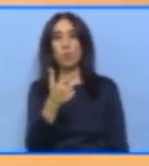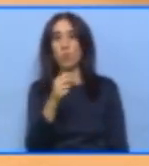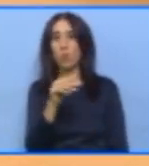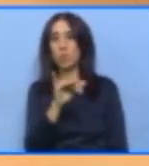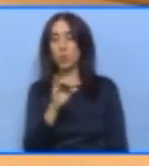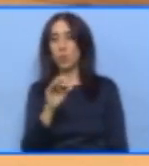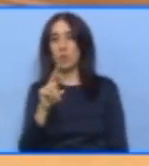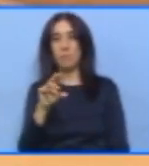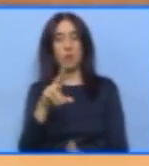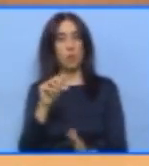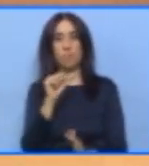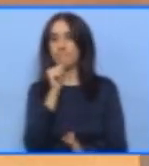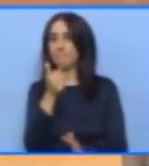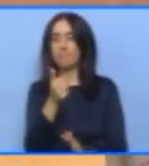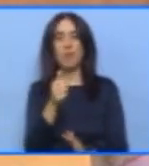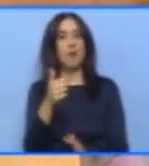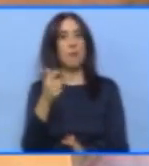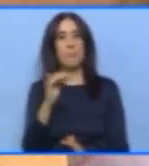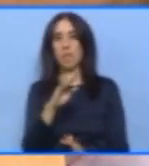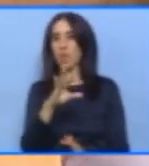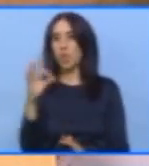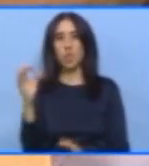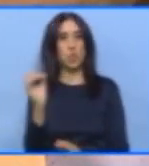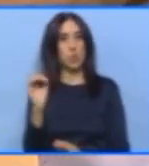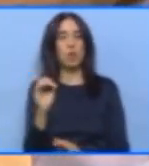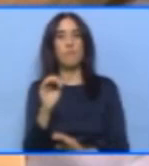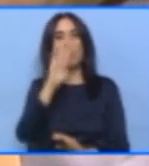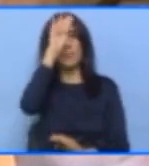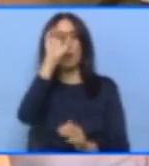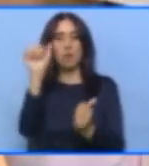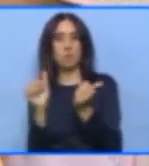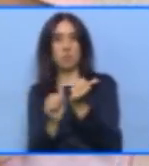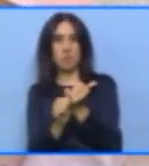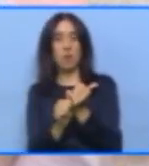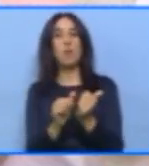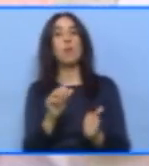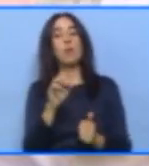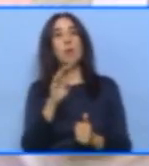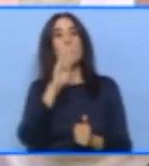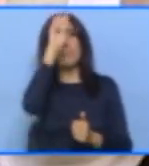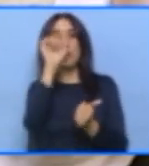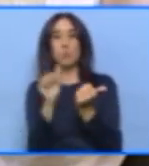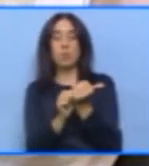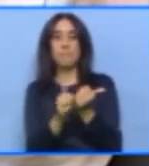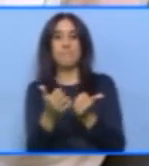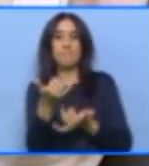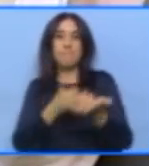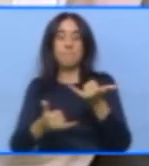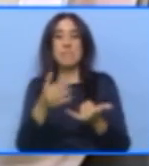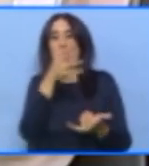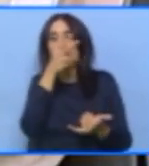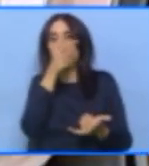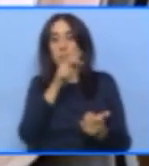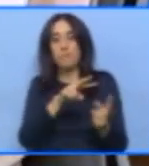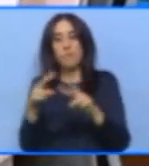Beira, e por isso ele foi para Auxiliar de Braga, de onde saiu o Auxiliar de Braga infelizmente para Bispo da Beira com uma